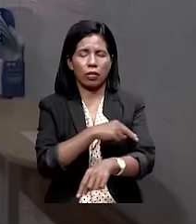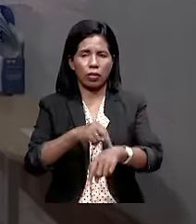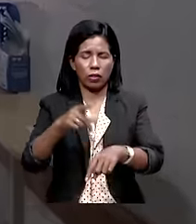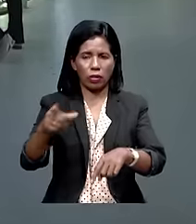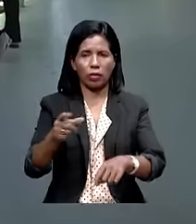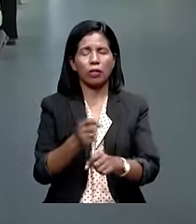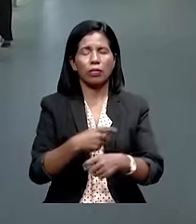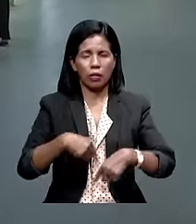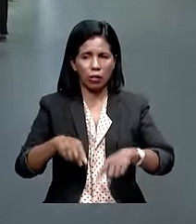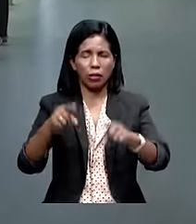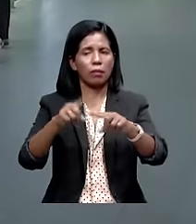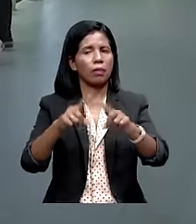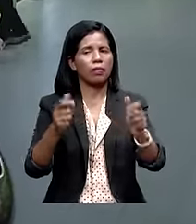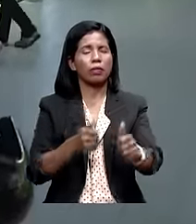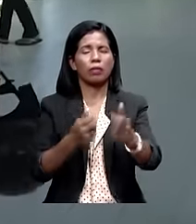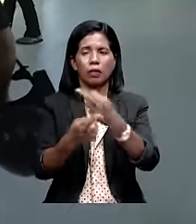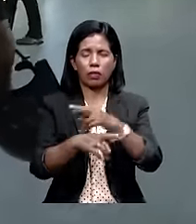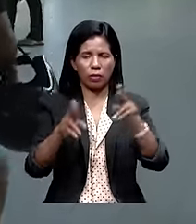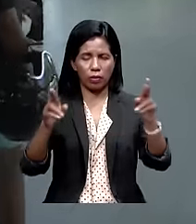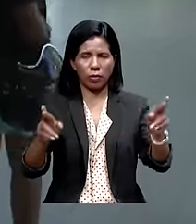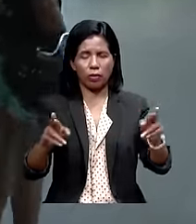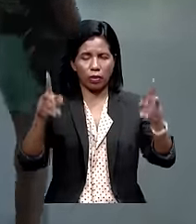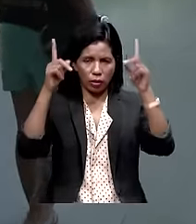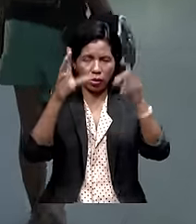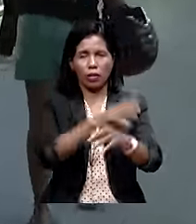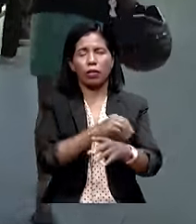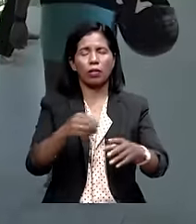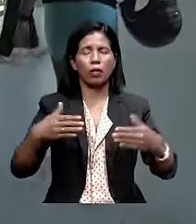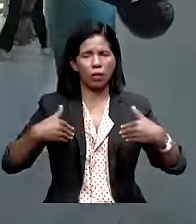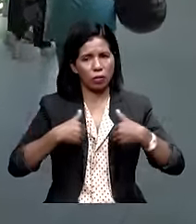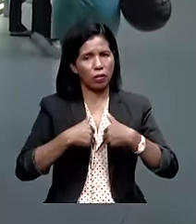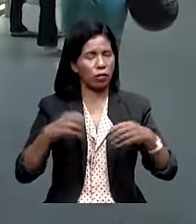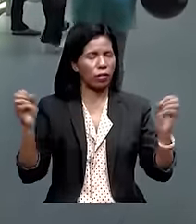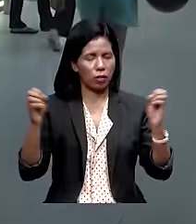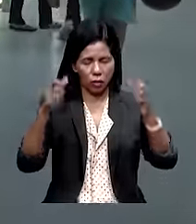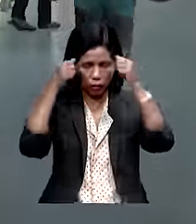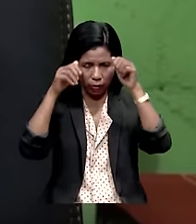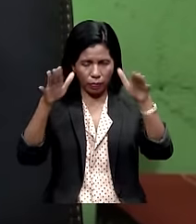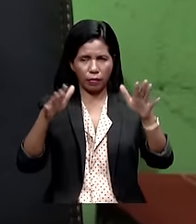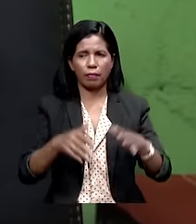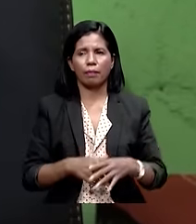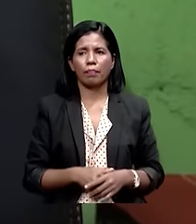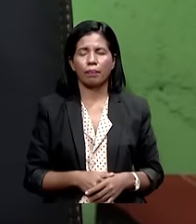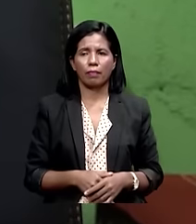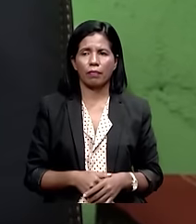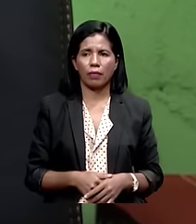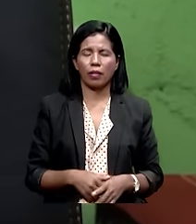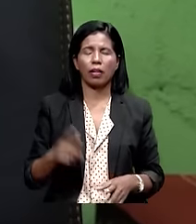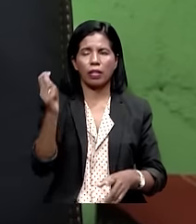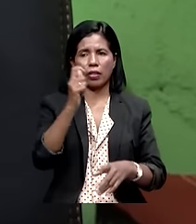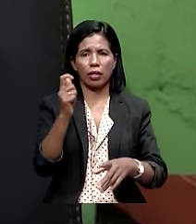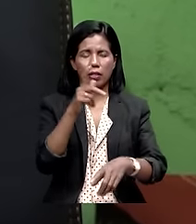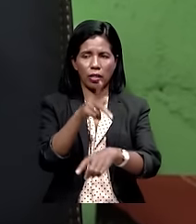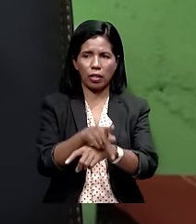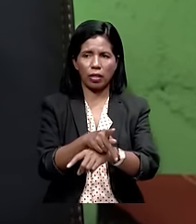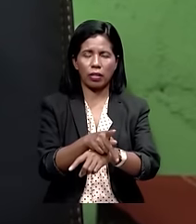di halo tratamento, mai betui resultado examinação kata condição colen la osa atacação. Iha terça kalang mai di